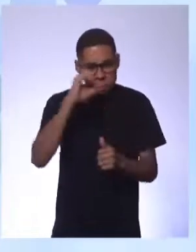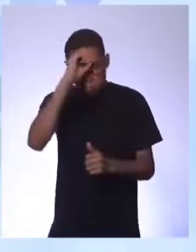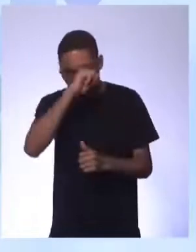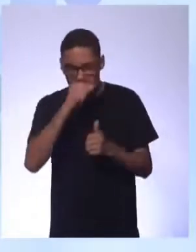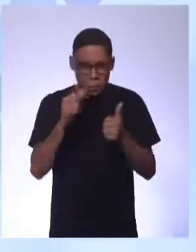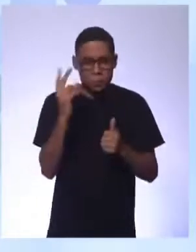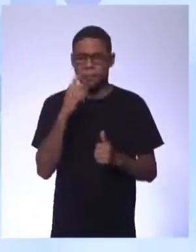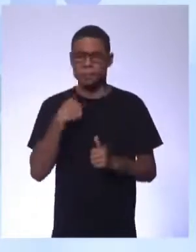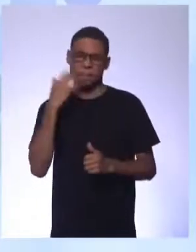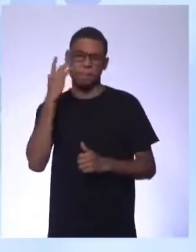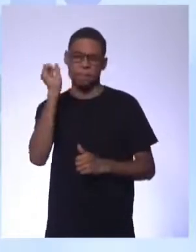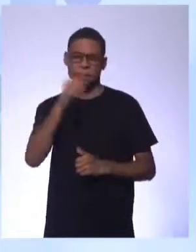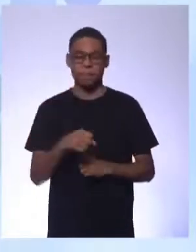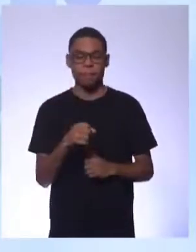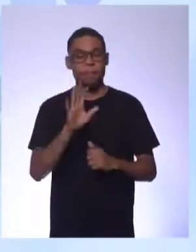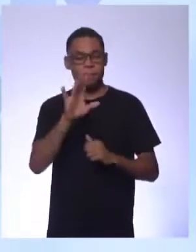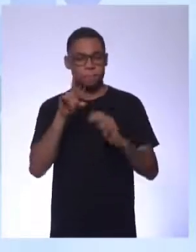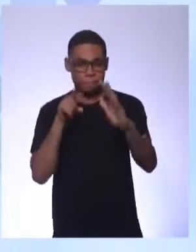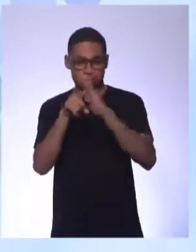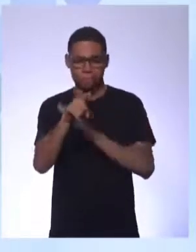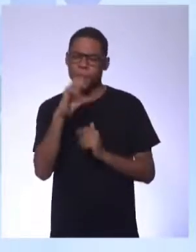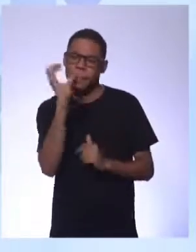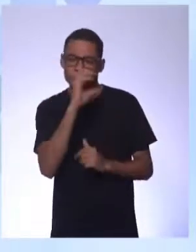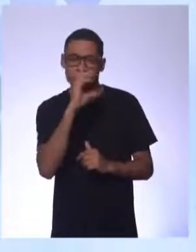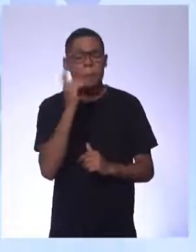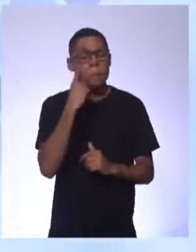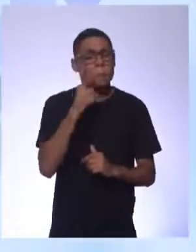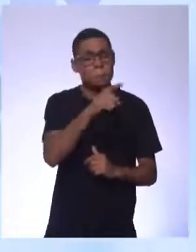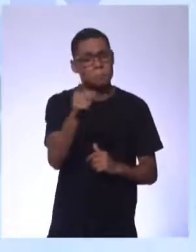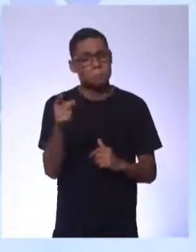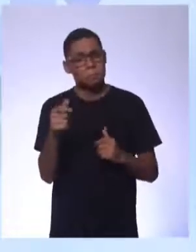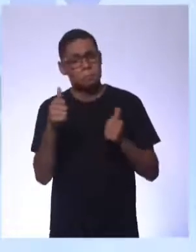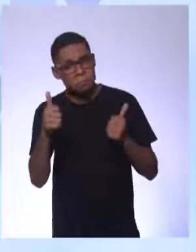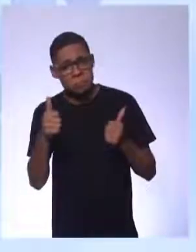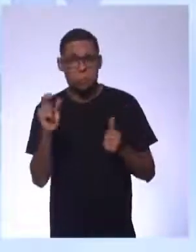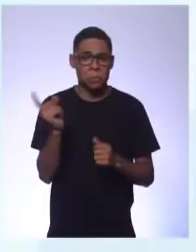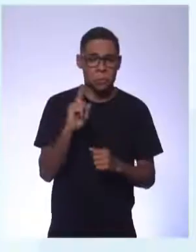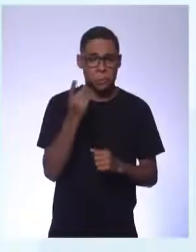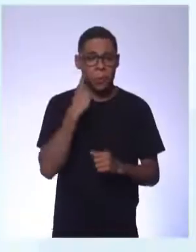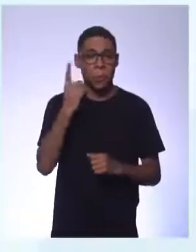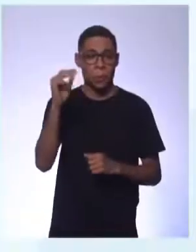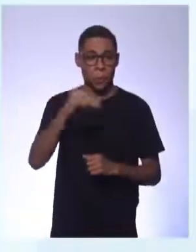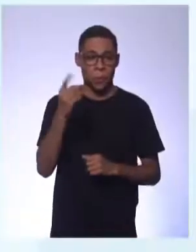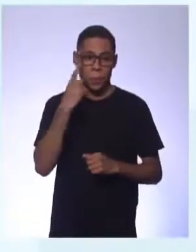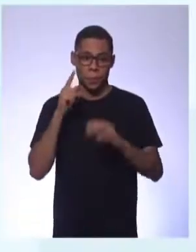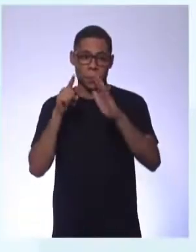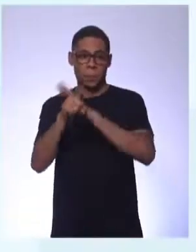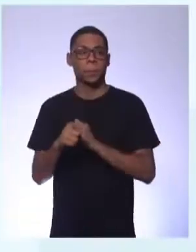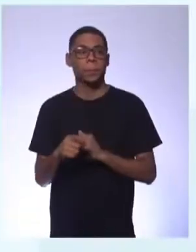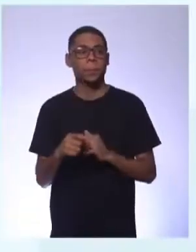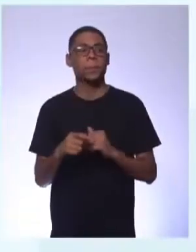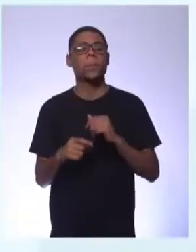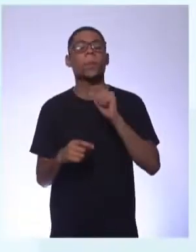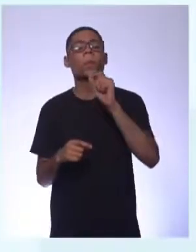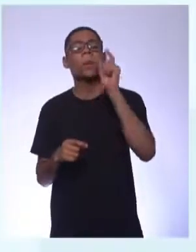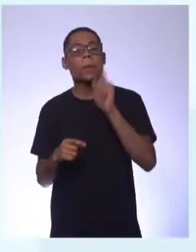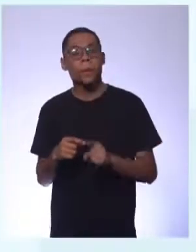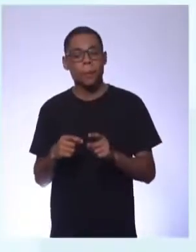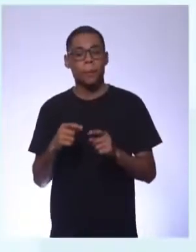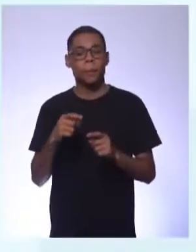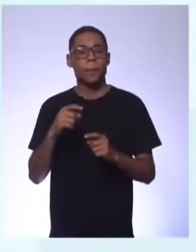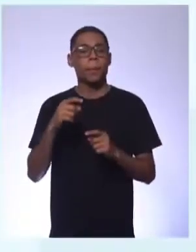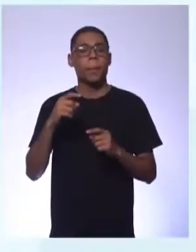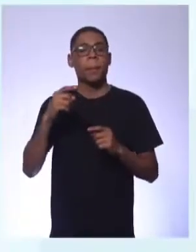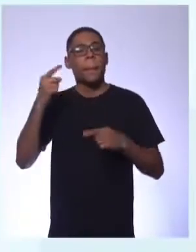bacaninha, acho que acredito que estão. É uma perguntinha só para poder ver se estão vindo conosco. Um minutinho na tela, pergunta, o que é uma